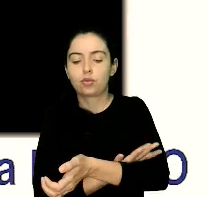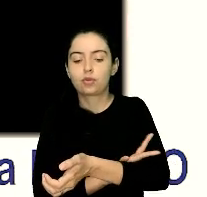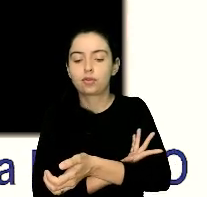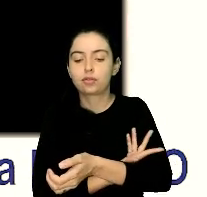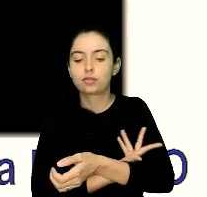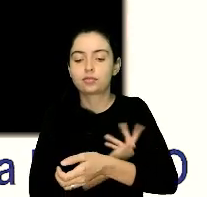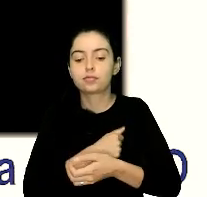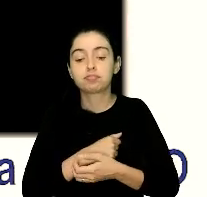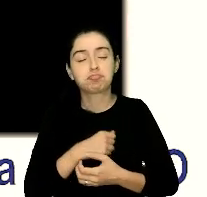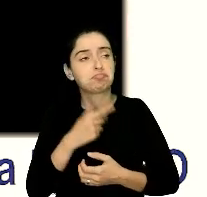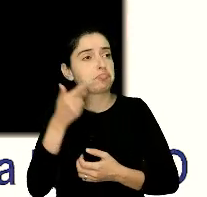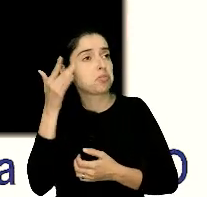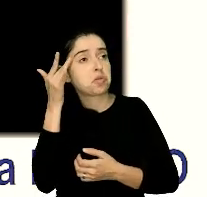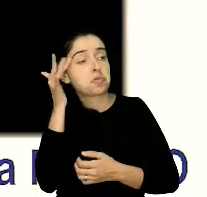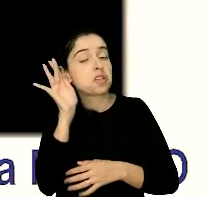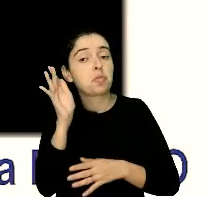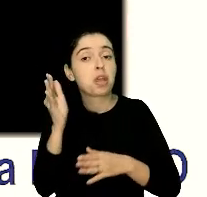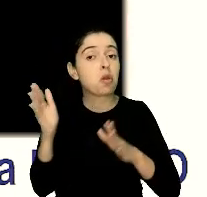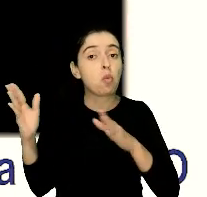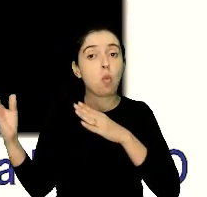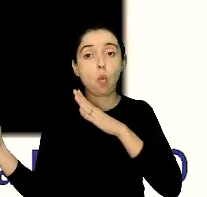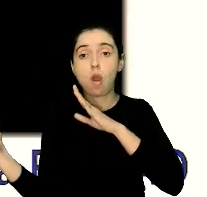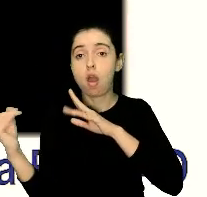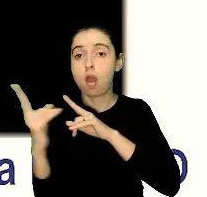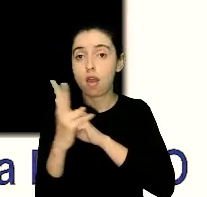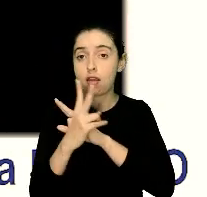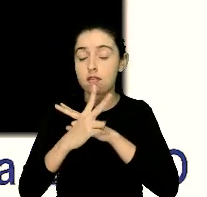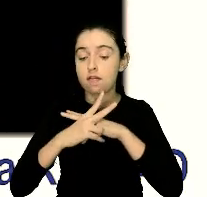sem saber de onde vem.